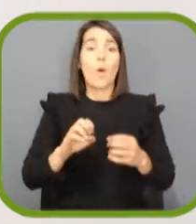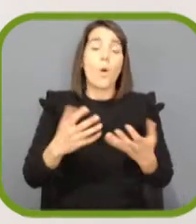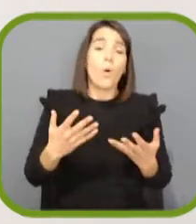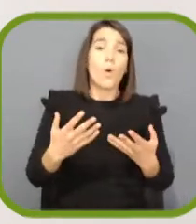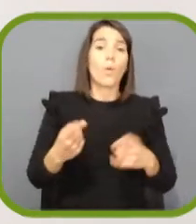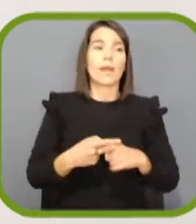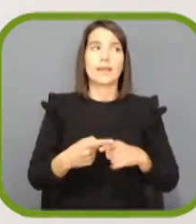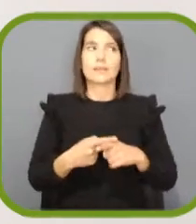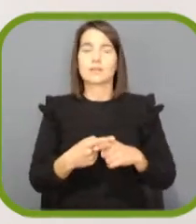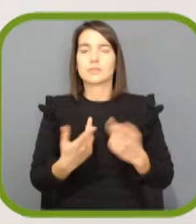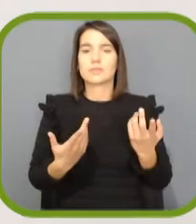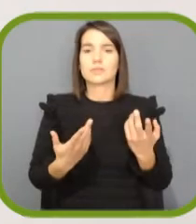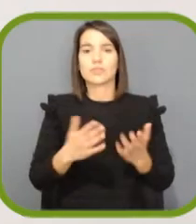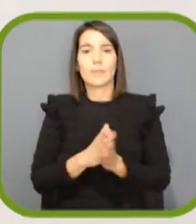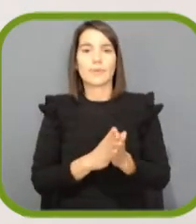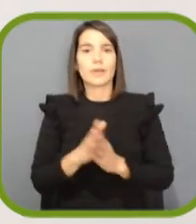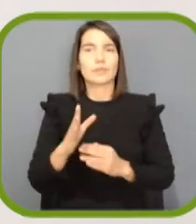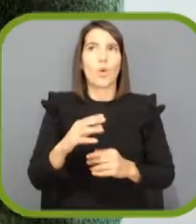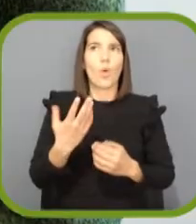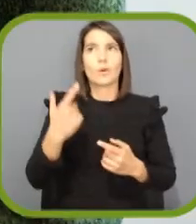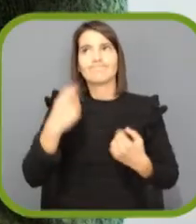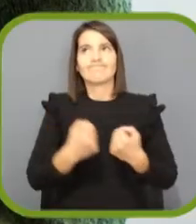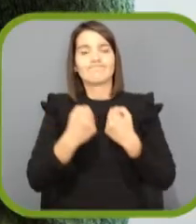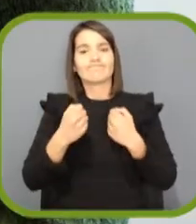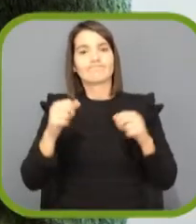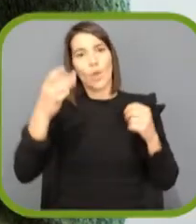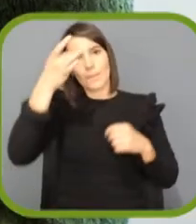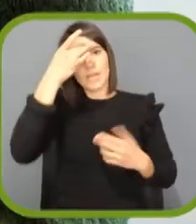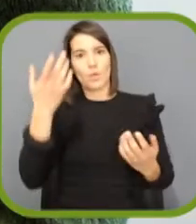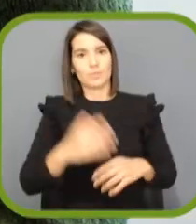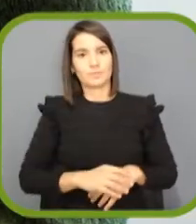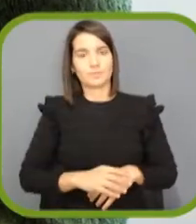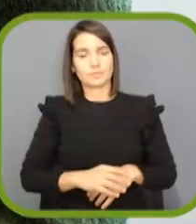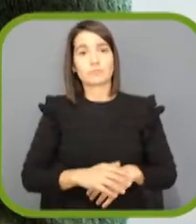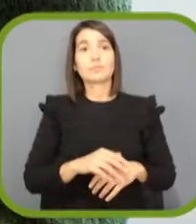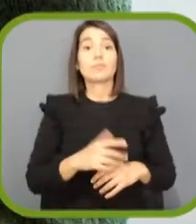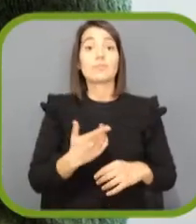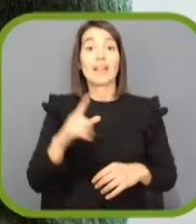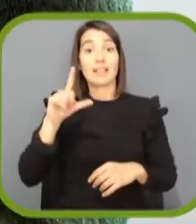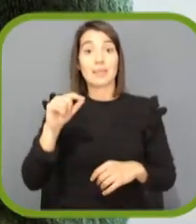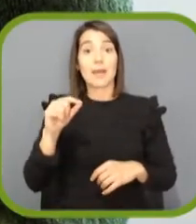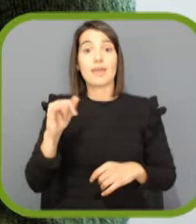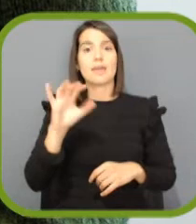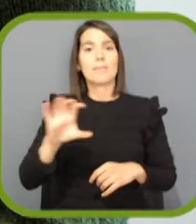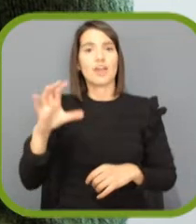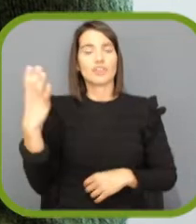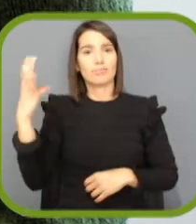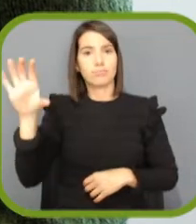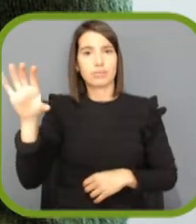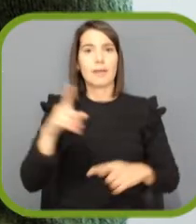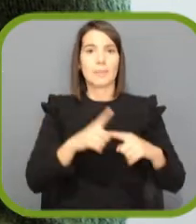com conflitos de interesse, não é? Que ele próprio tem, não é? As imagens que acompanham as notícias são um fator importante na